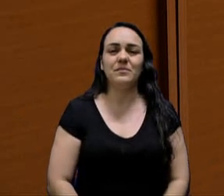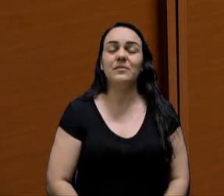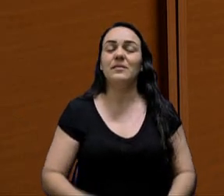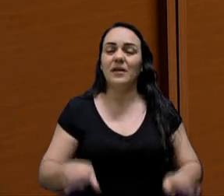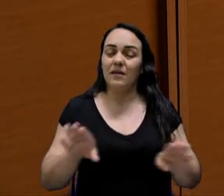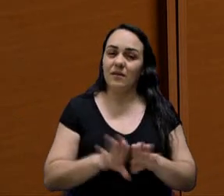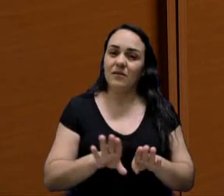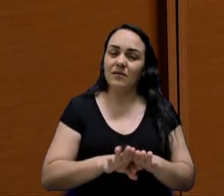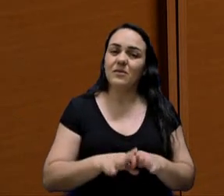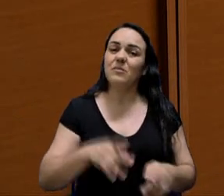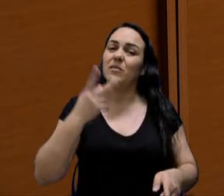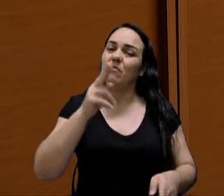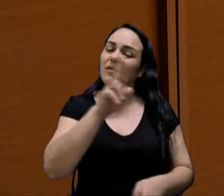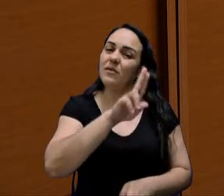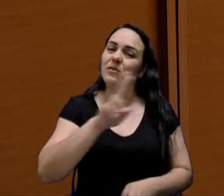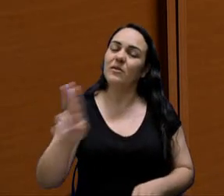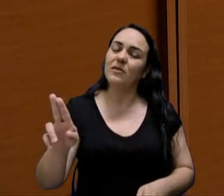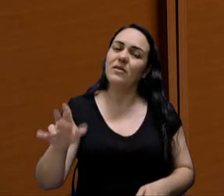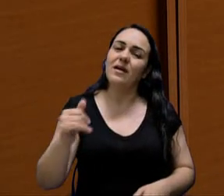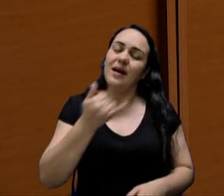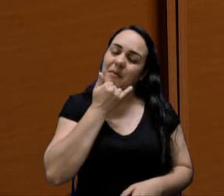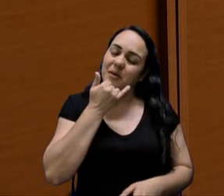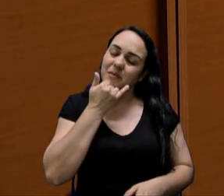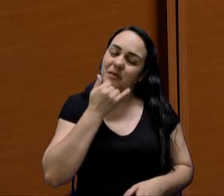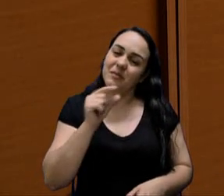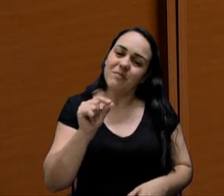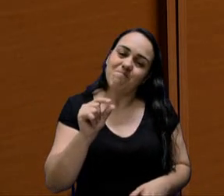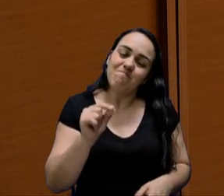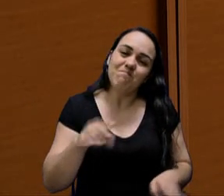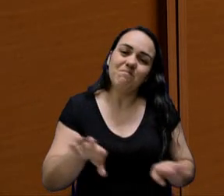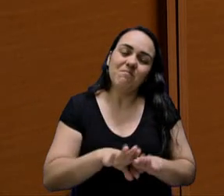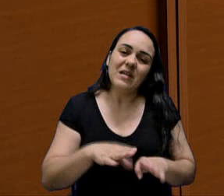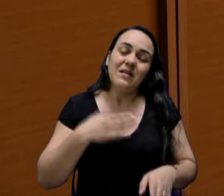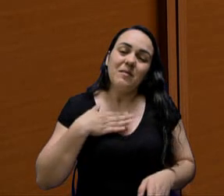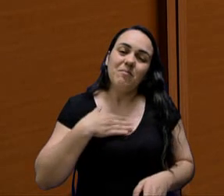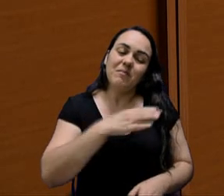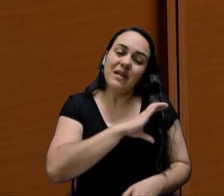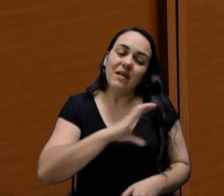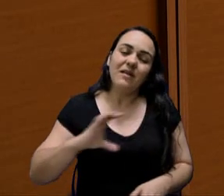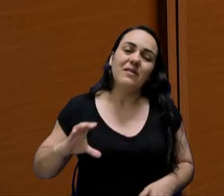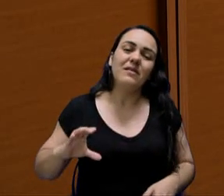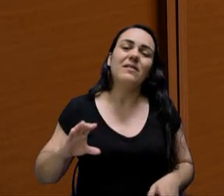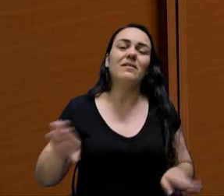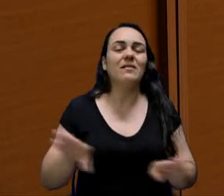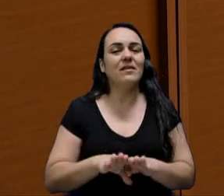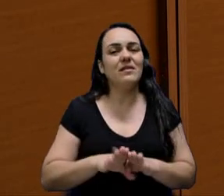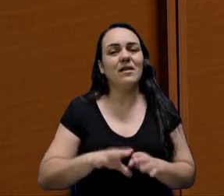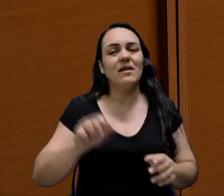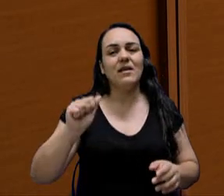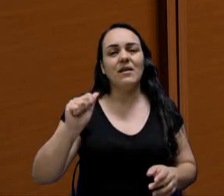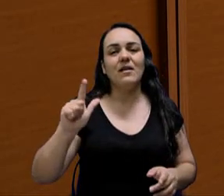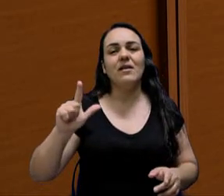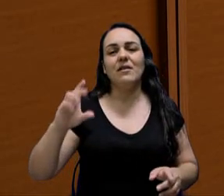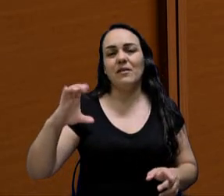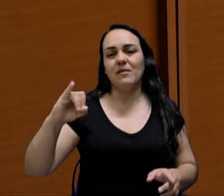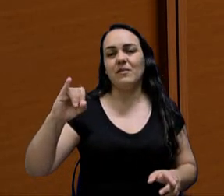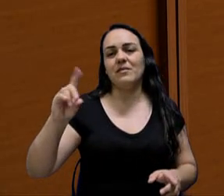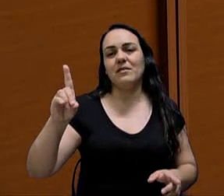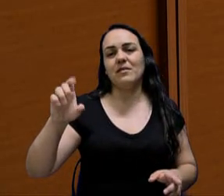Também gostaria de nominar, me perdoem também, o meu cunhado e minha cunhada, o Alcides e a